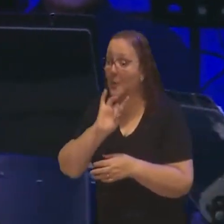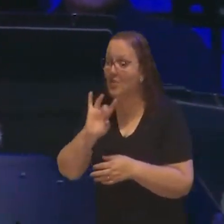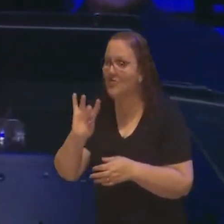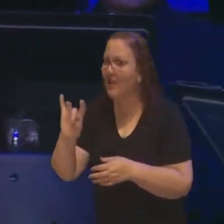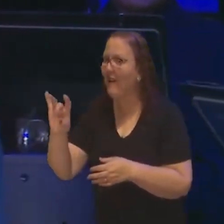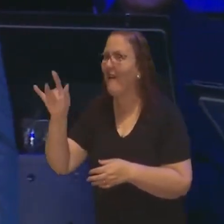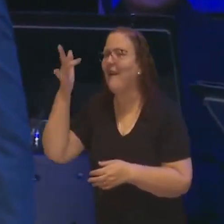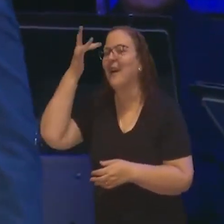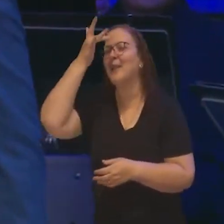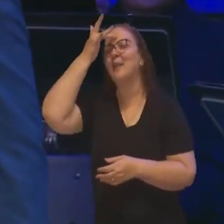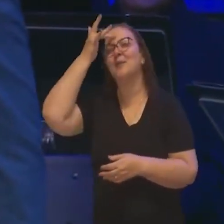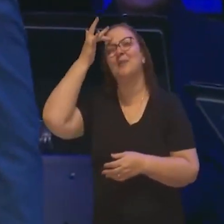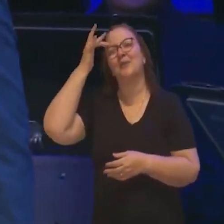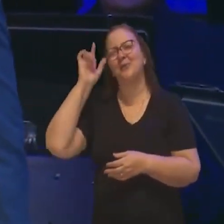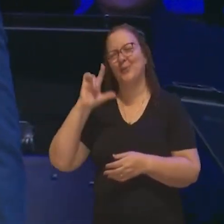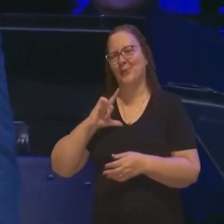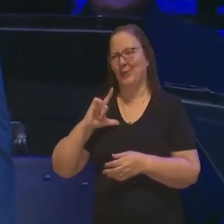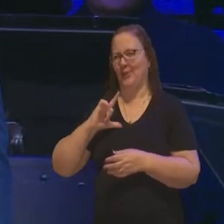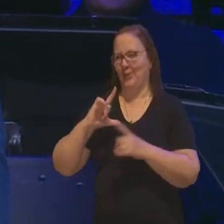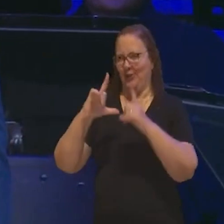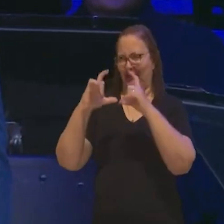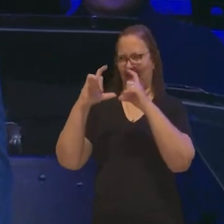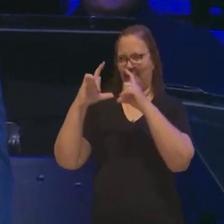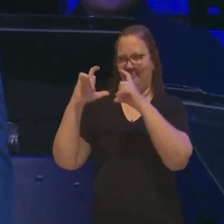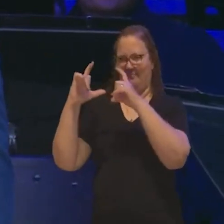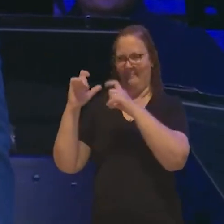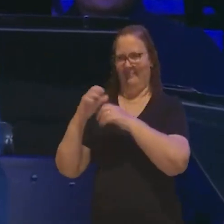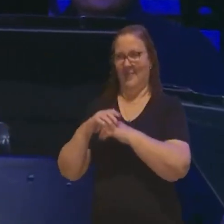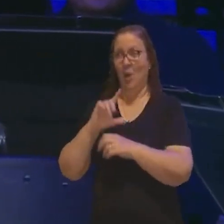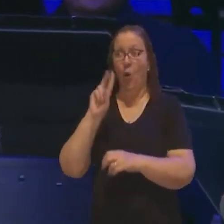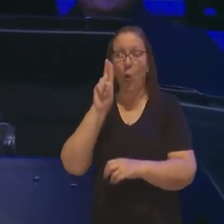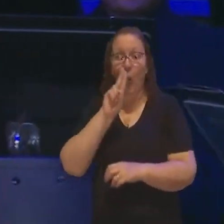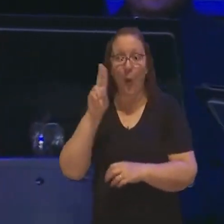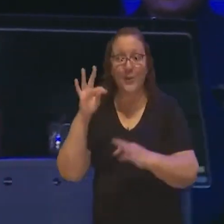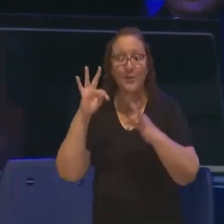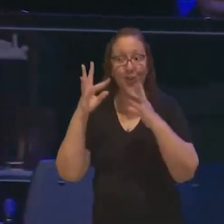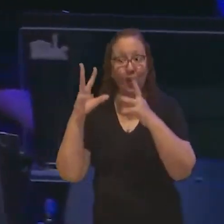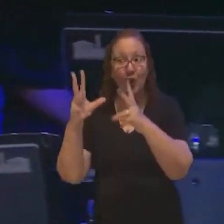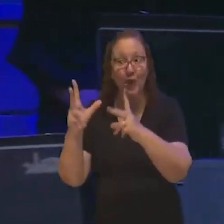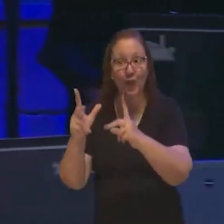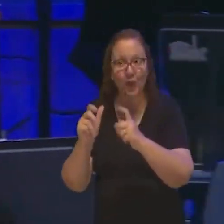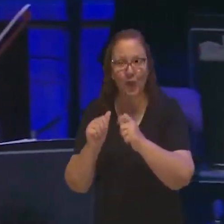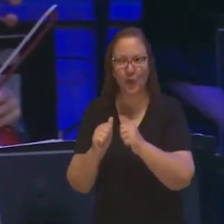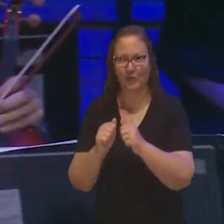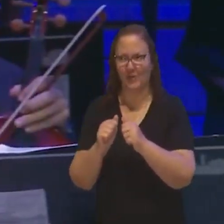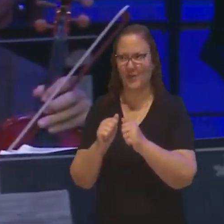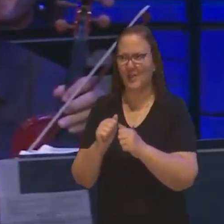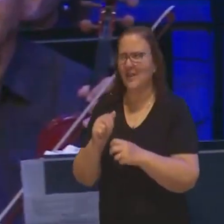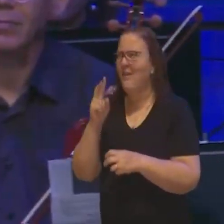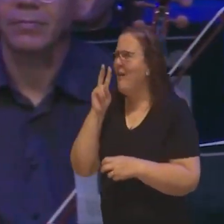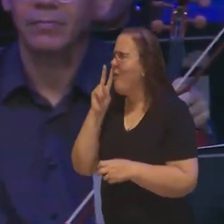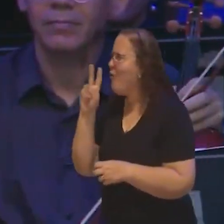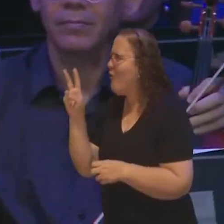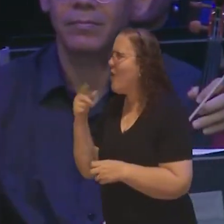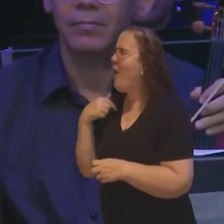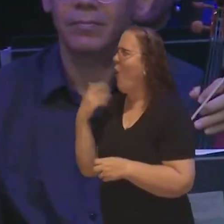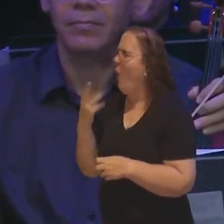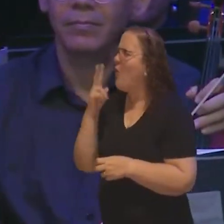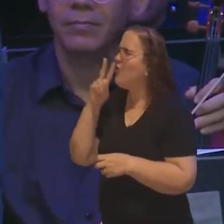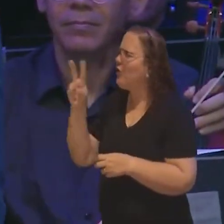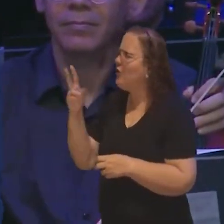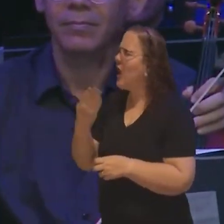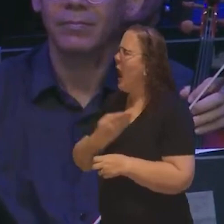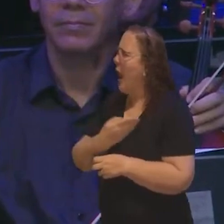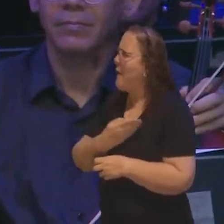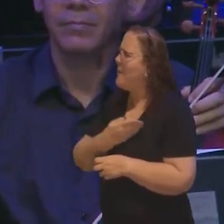pessoa naquela fotografia. E essa fotografia a gente consegue identificar. Eu tenho amigos que estão